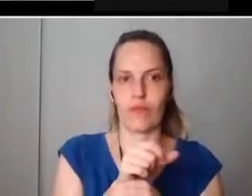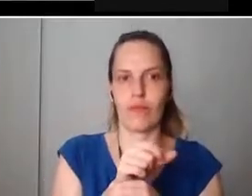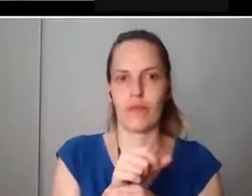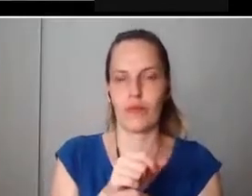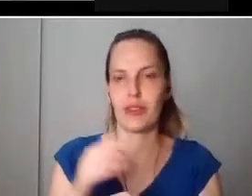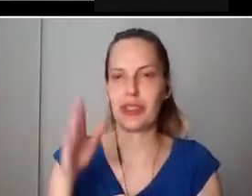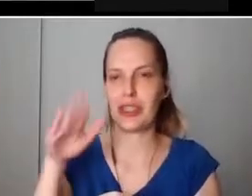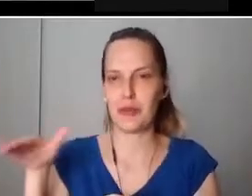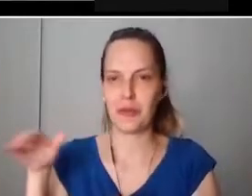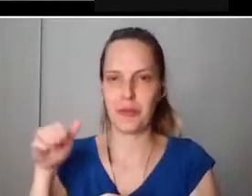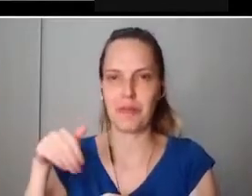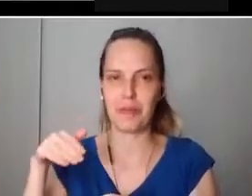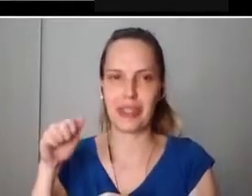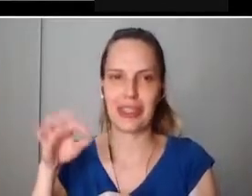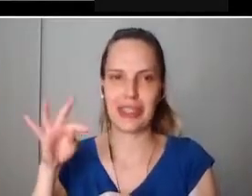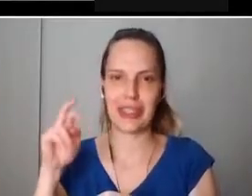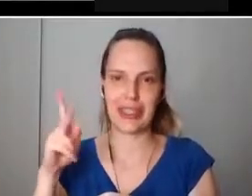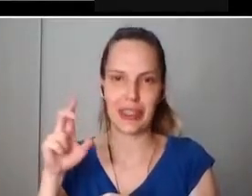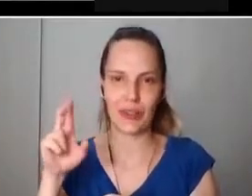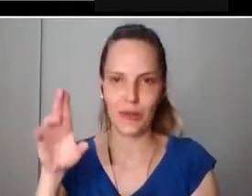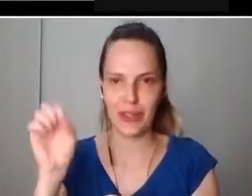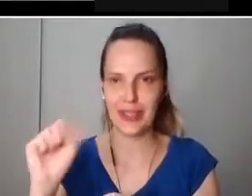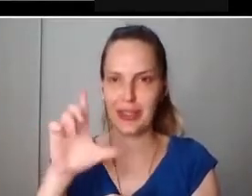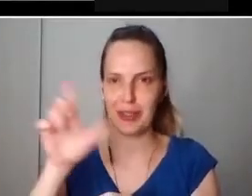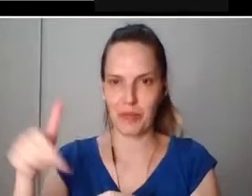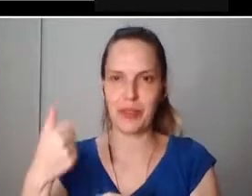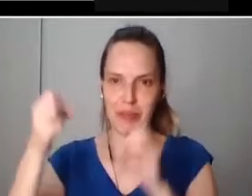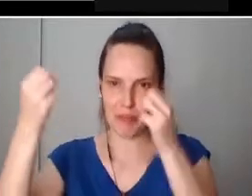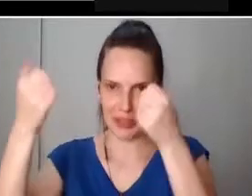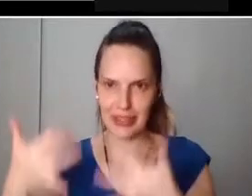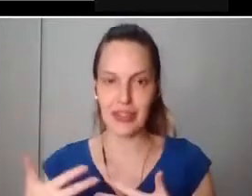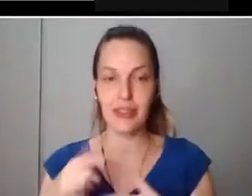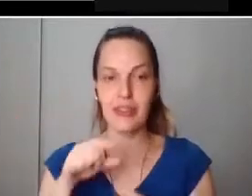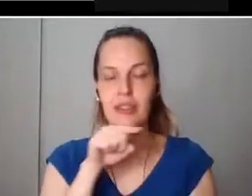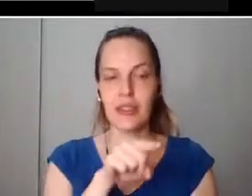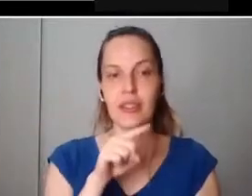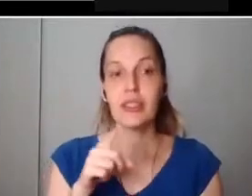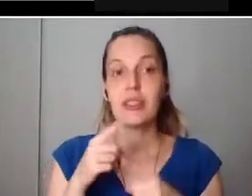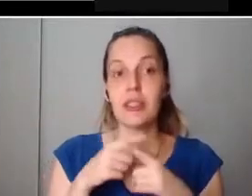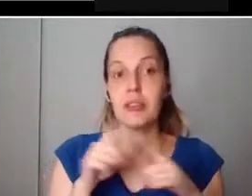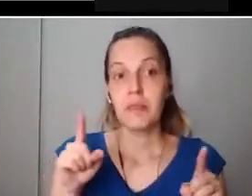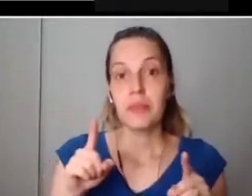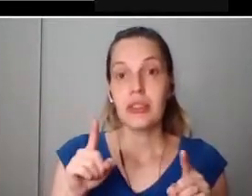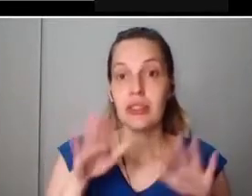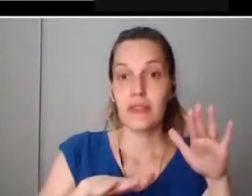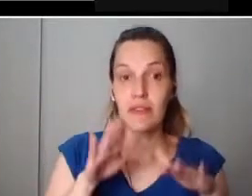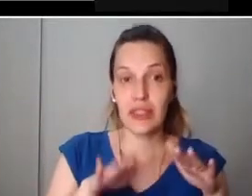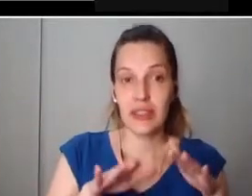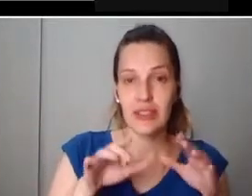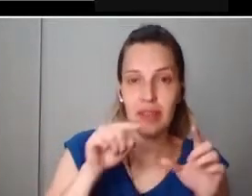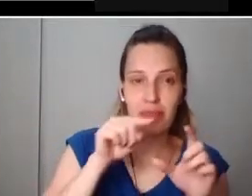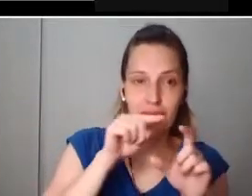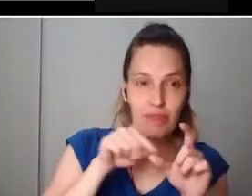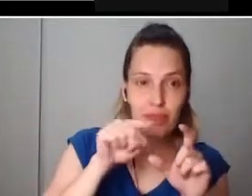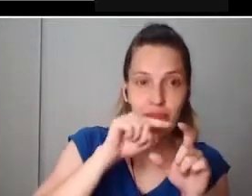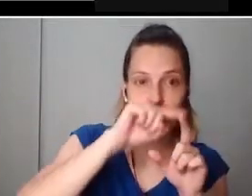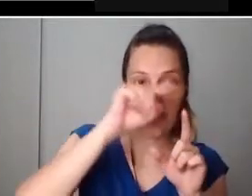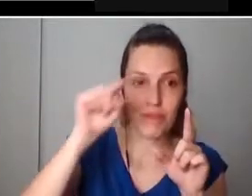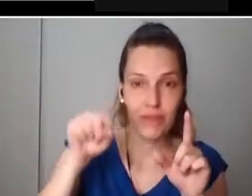que formam essa estrutura aqui. E ela se dissocia de vez em quando. E a gente chama essa forma de